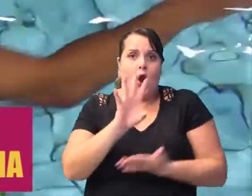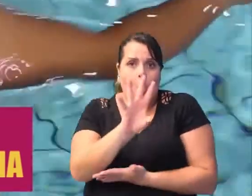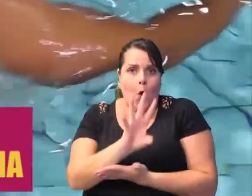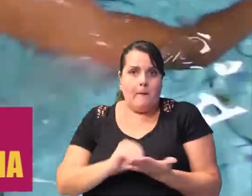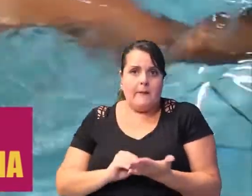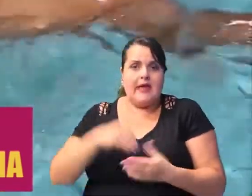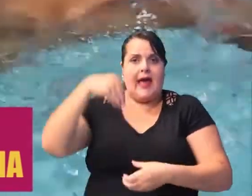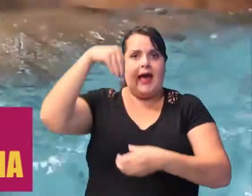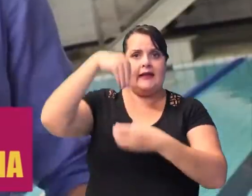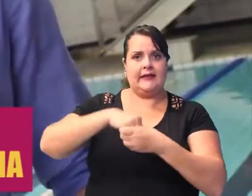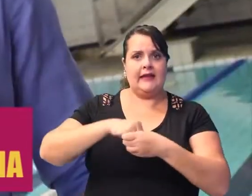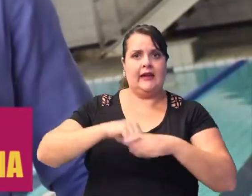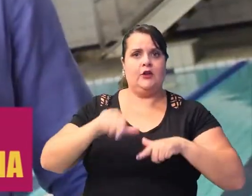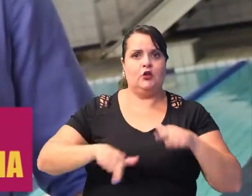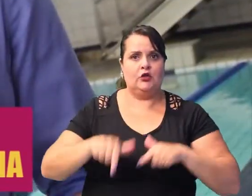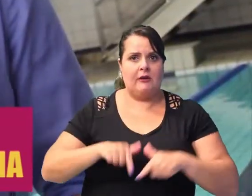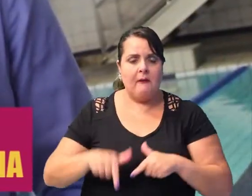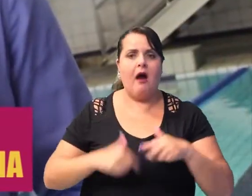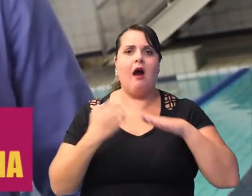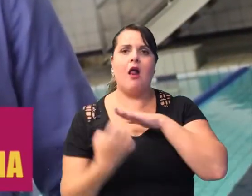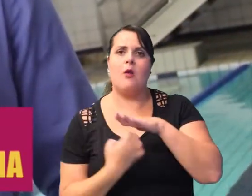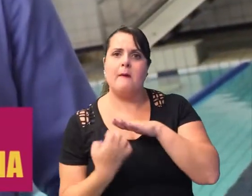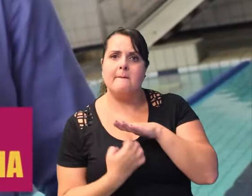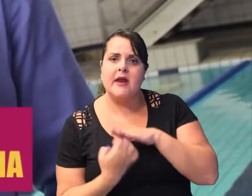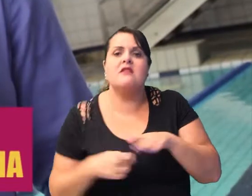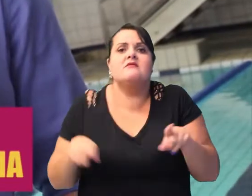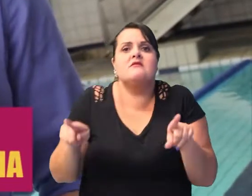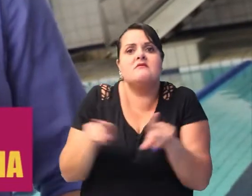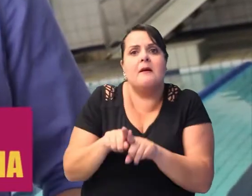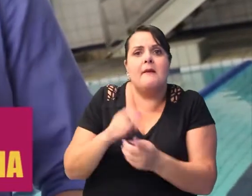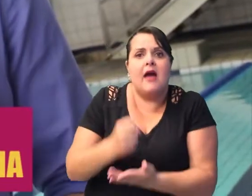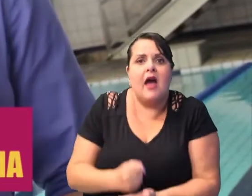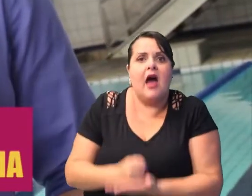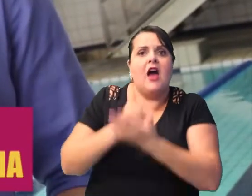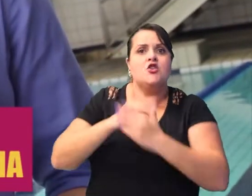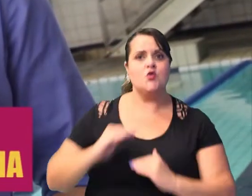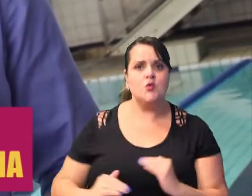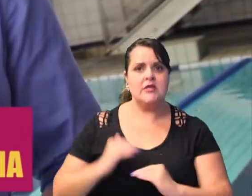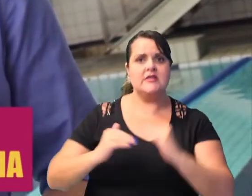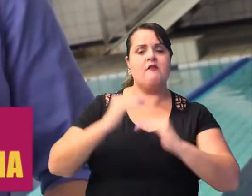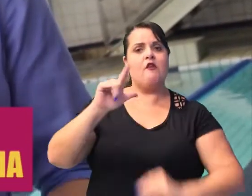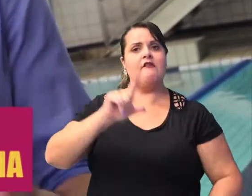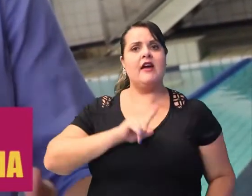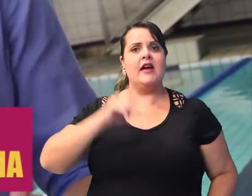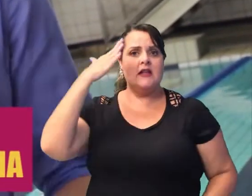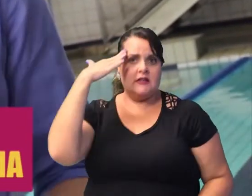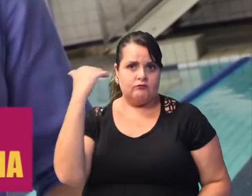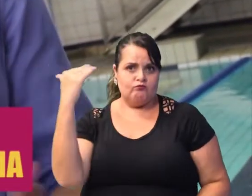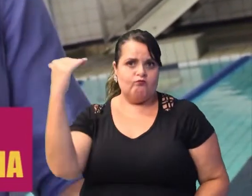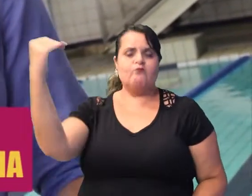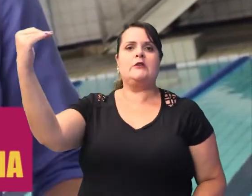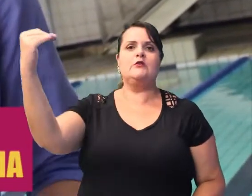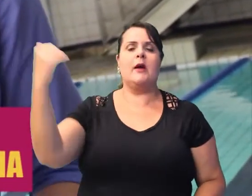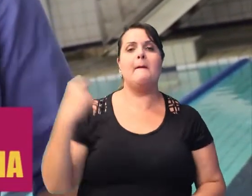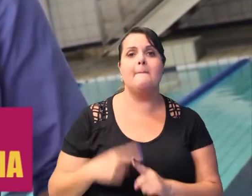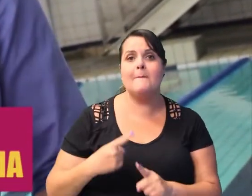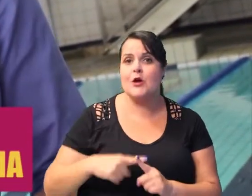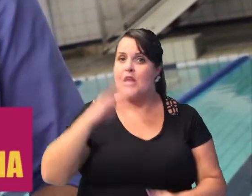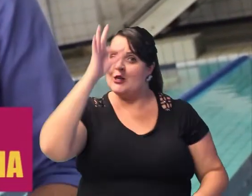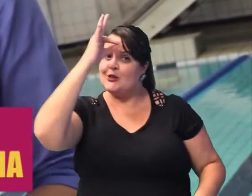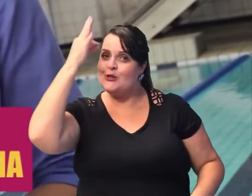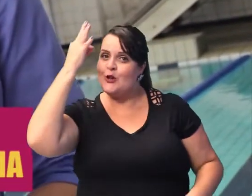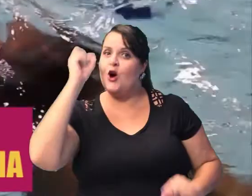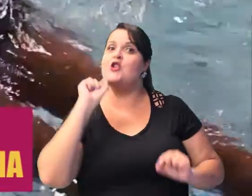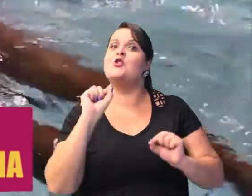no seu trabalho certamente ele traz muita coisa positiva para que você possa construir algo de sucesso sucesso a sorte ela